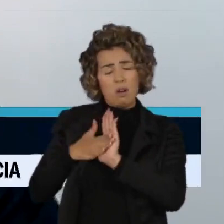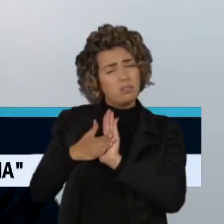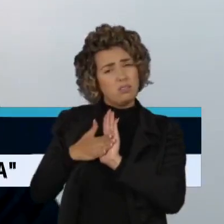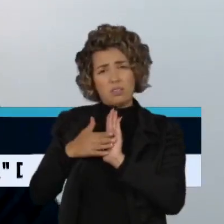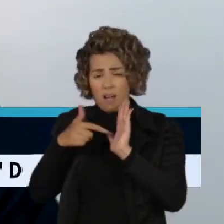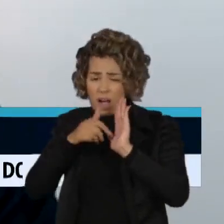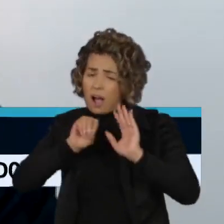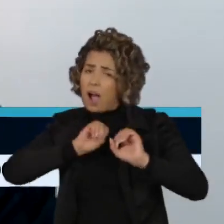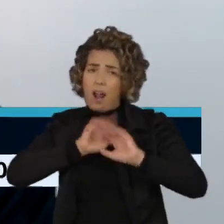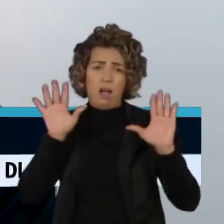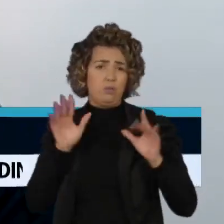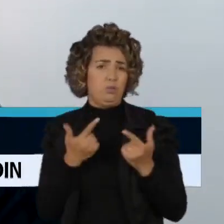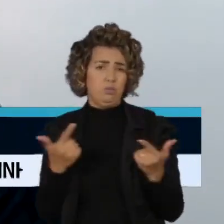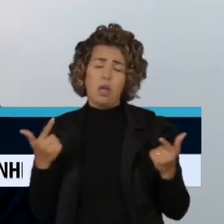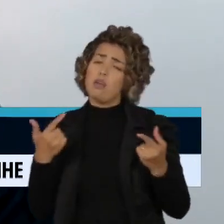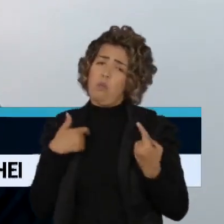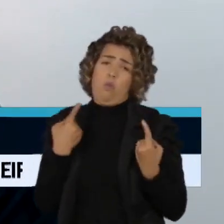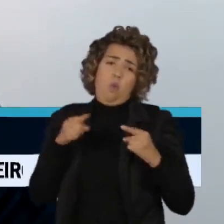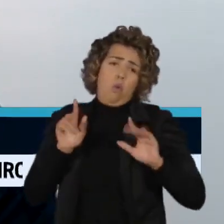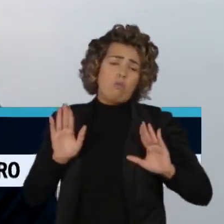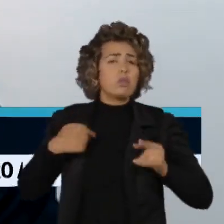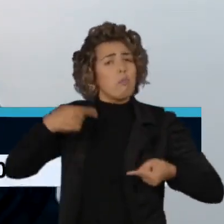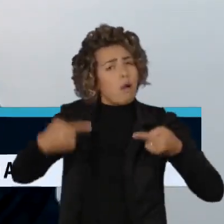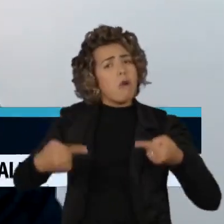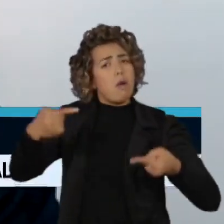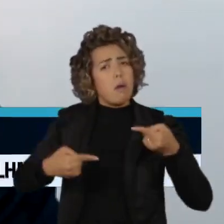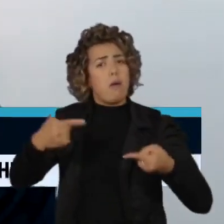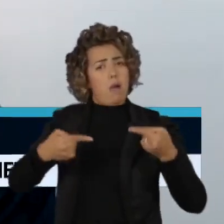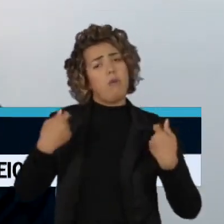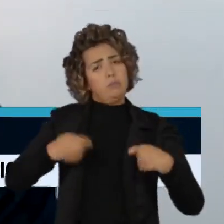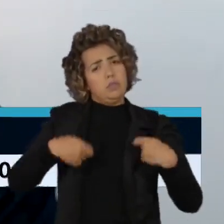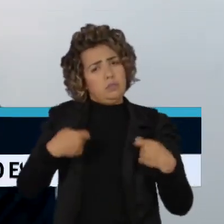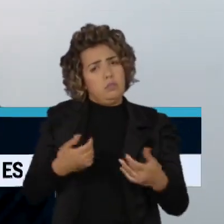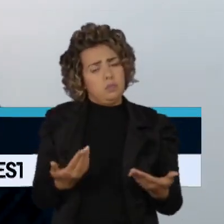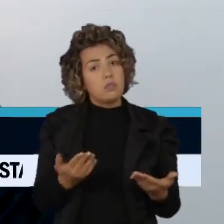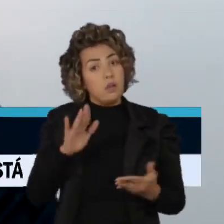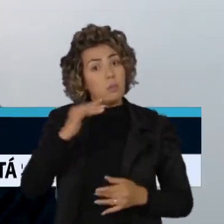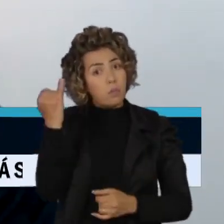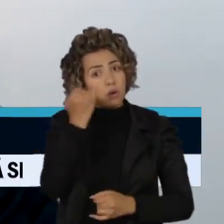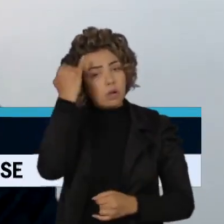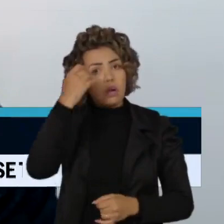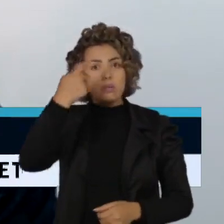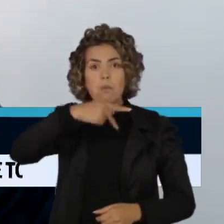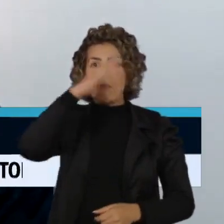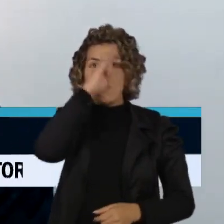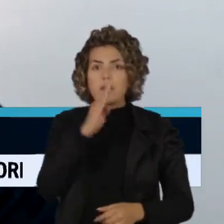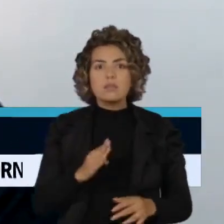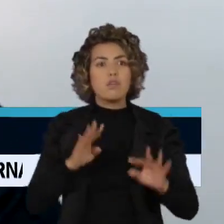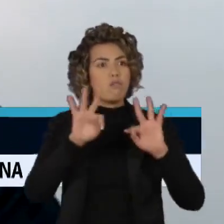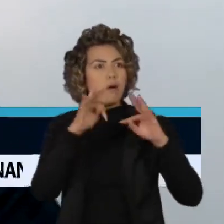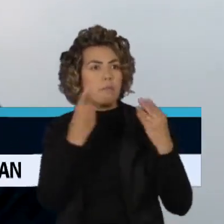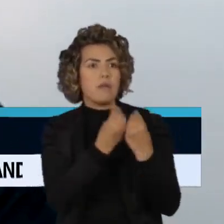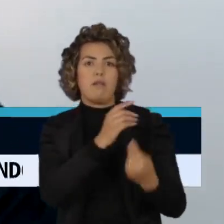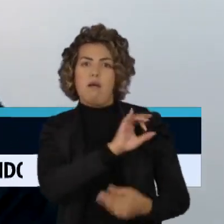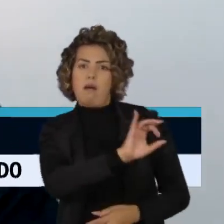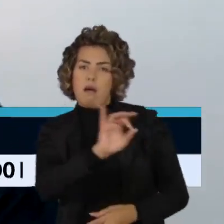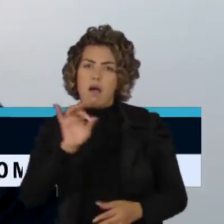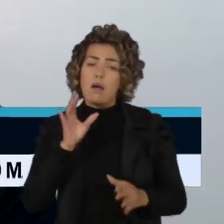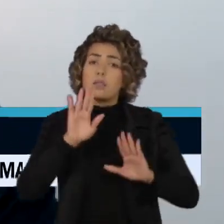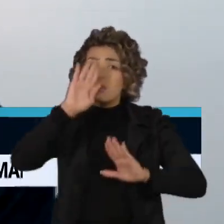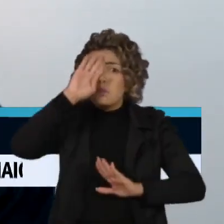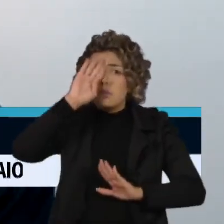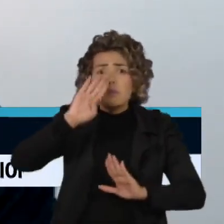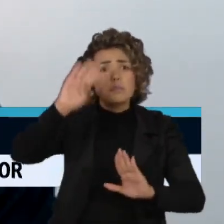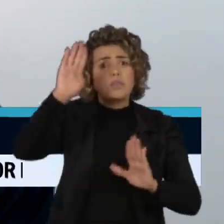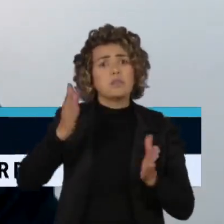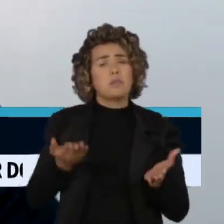Claras ainda mas é muito importante para a família brasileira do trabalhador brasileiro que é No mínimo